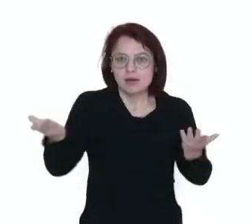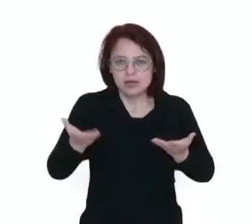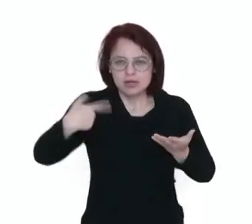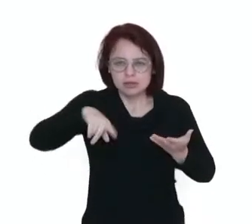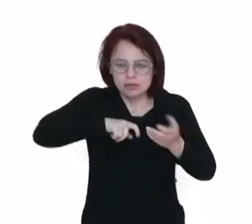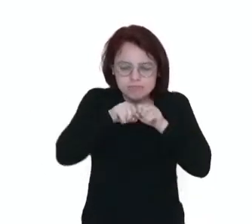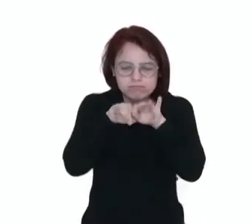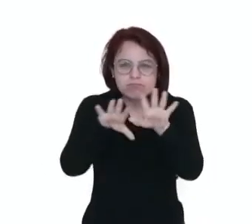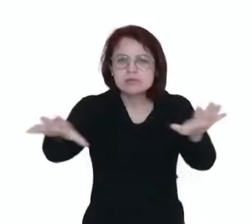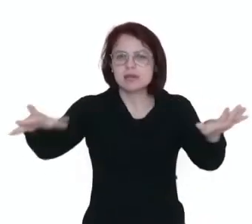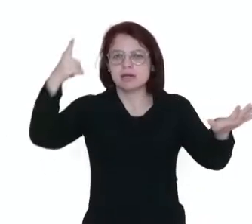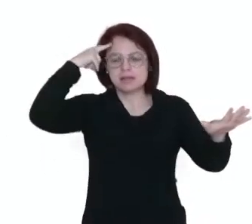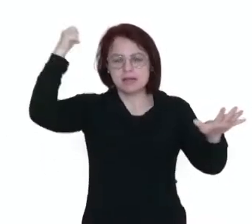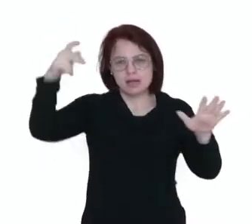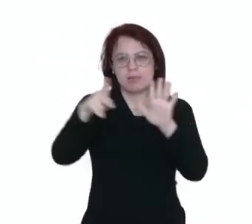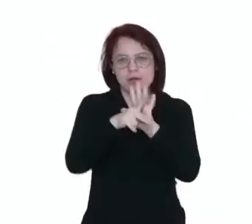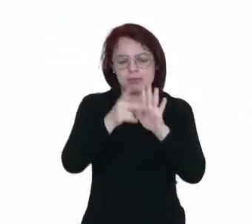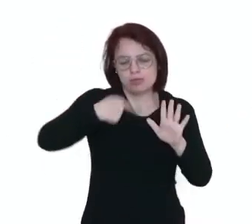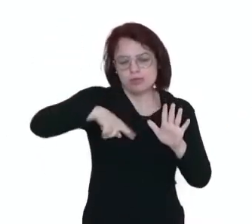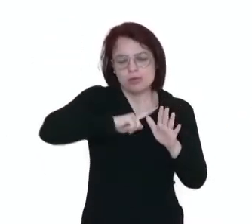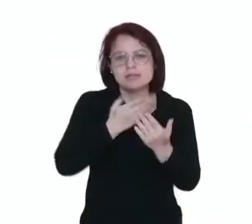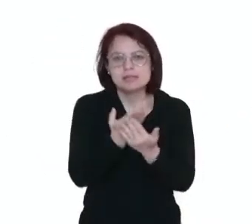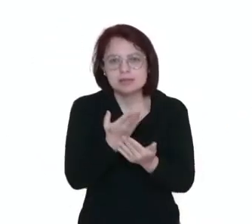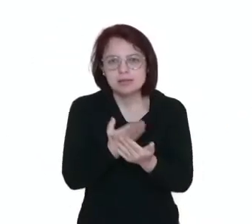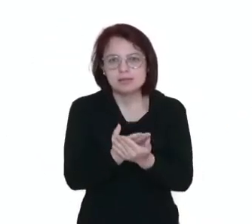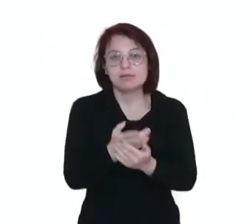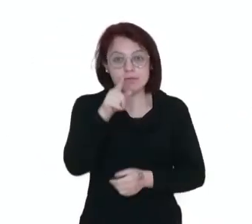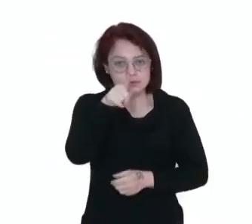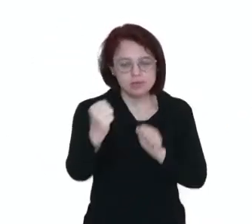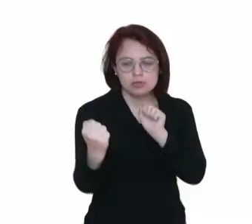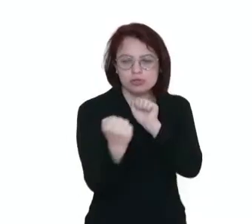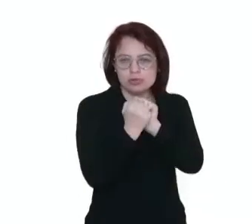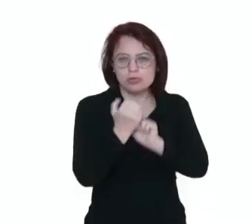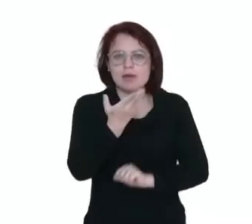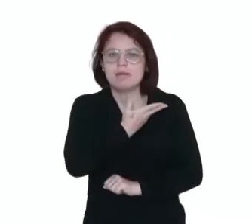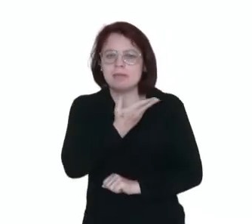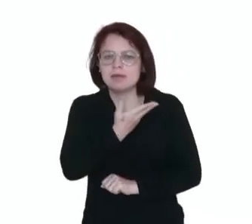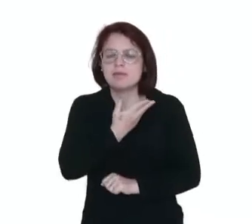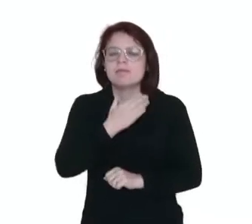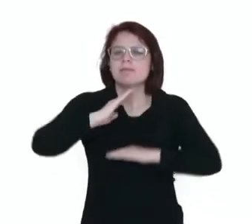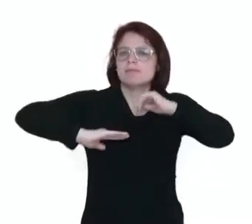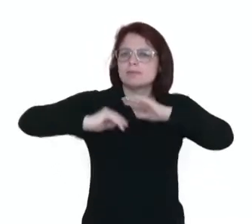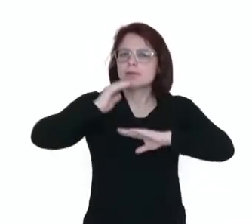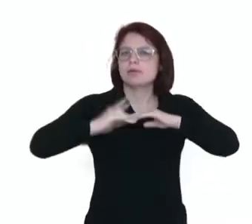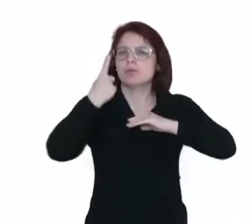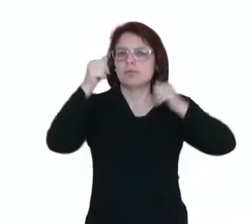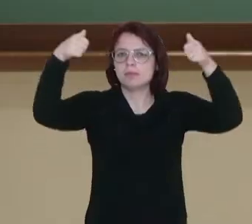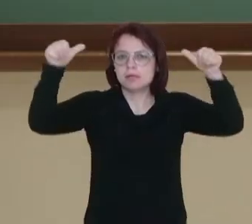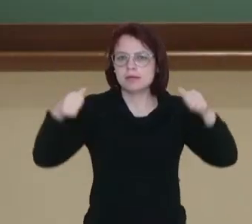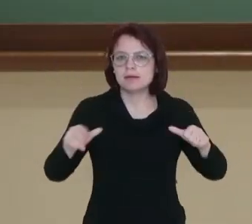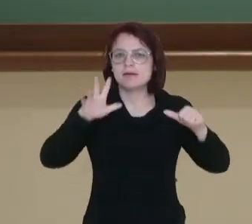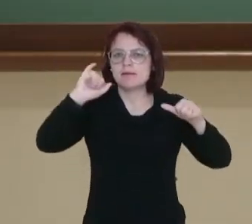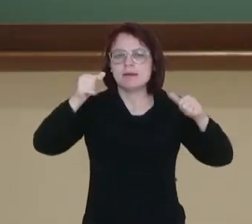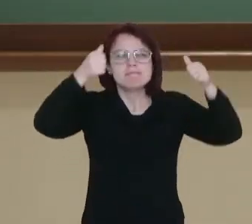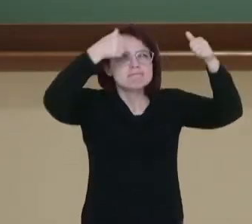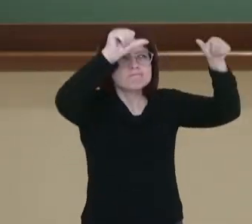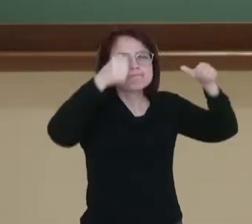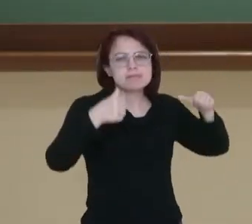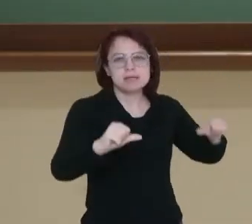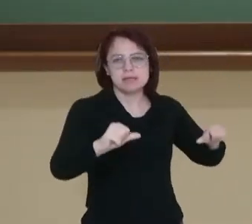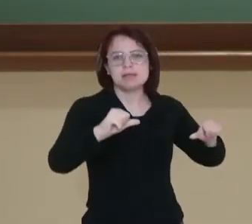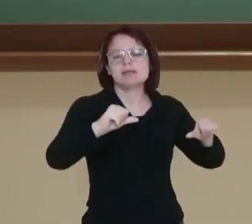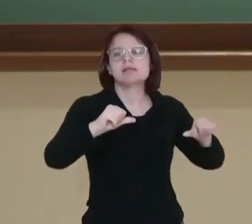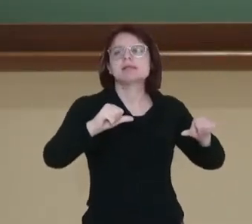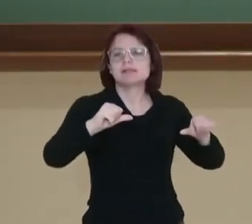pela nossa escola? Para tanto, você e um colega irão produzir um cartaz de campanha que ficará exposto no